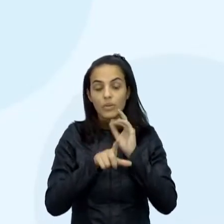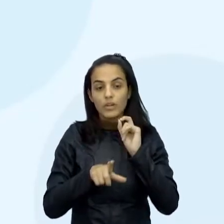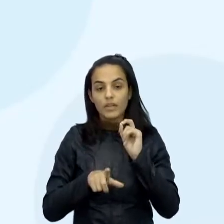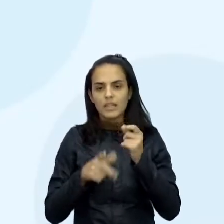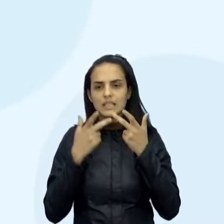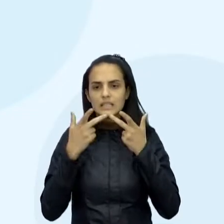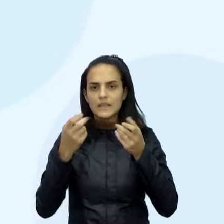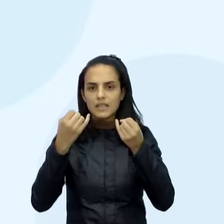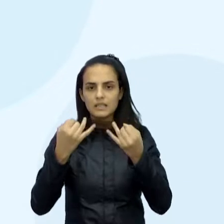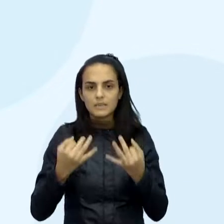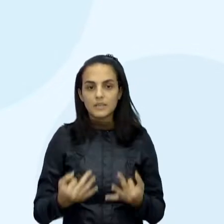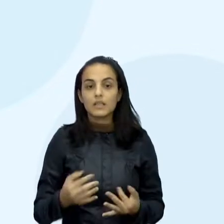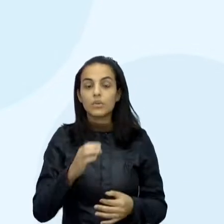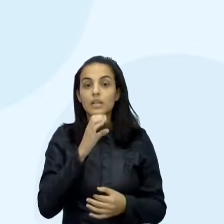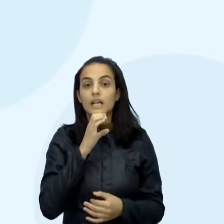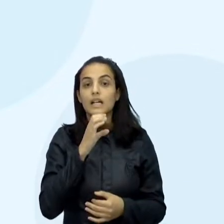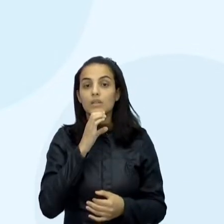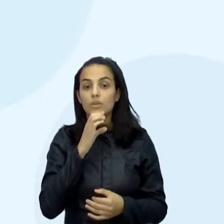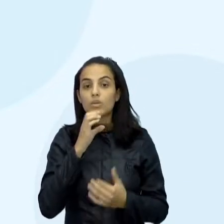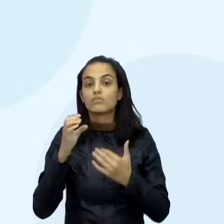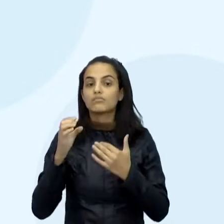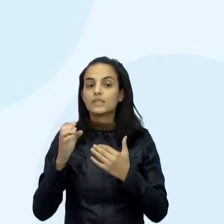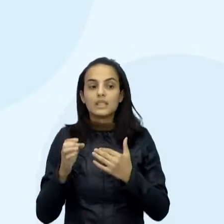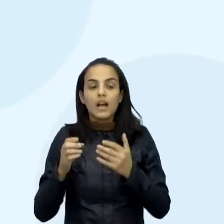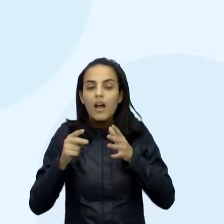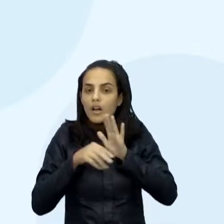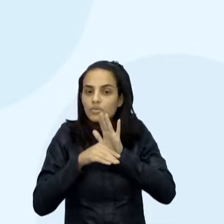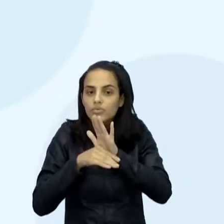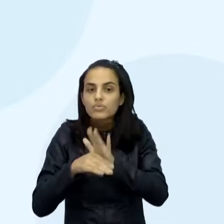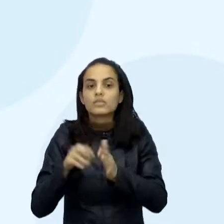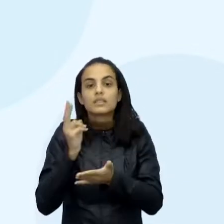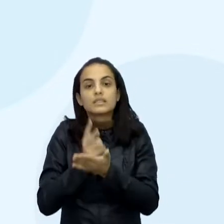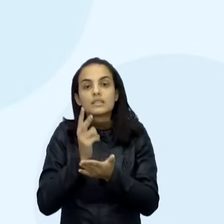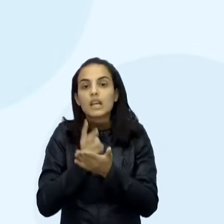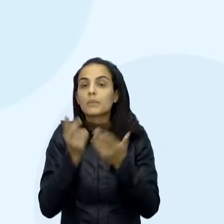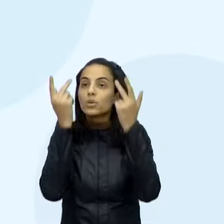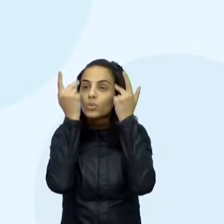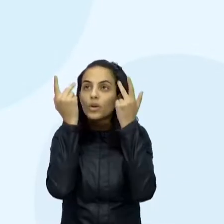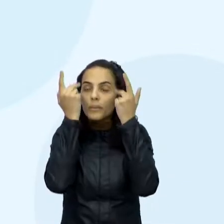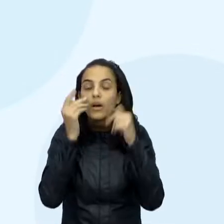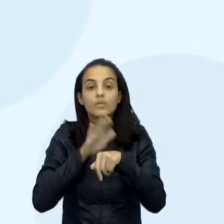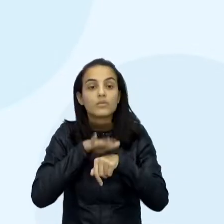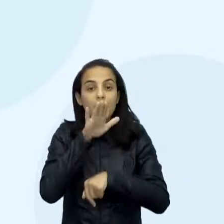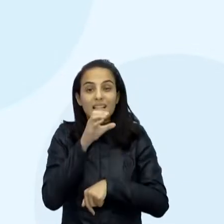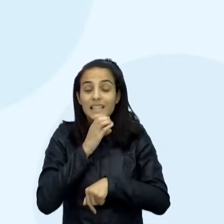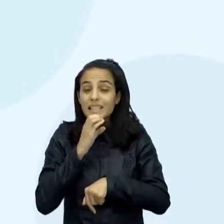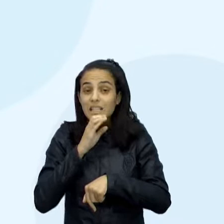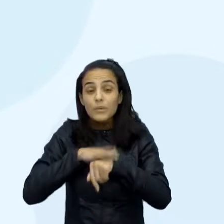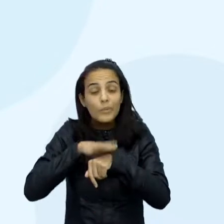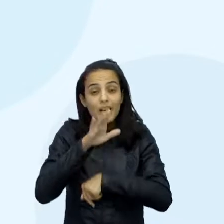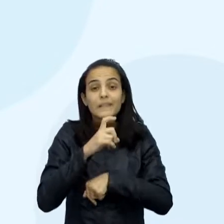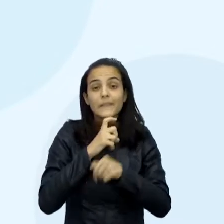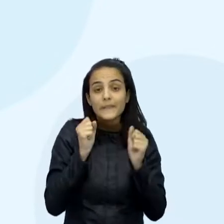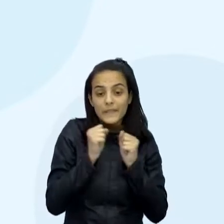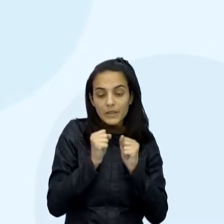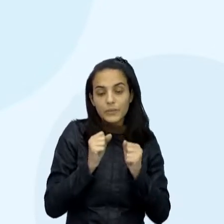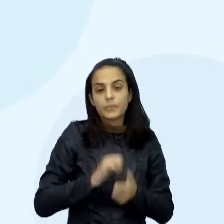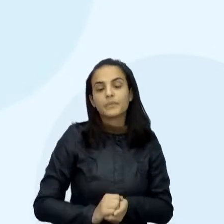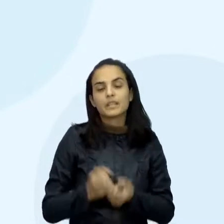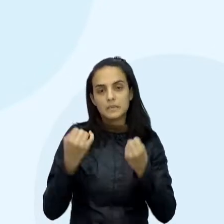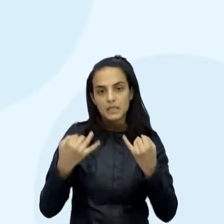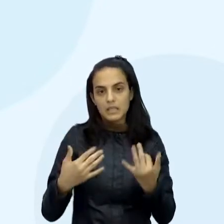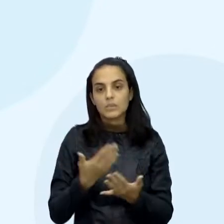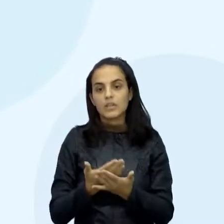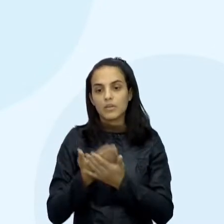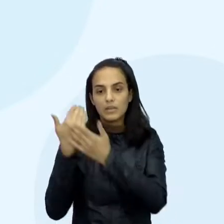o seguinte: o calor ele flui sempre, né, de forma natural, do mais quente para o mais frio. Explicamos isso na aula passada.